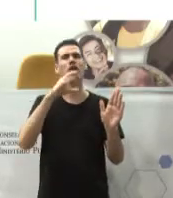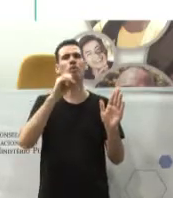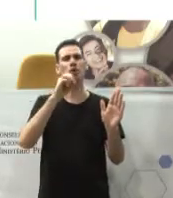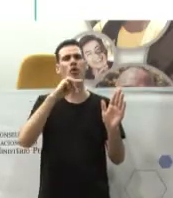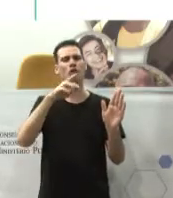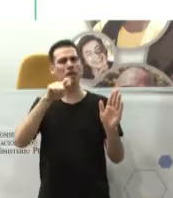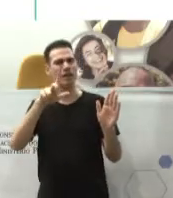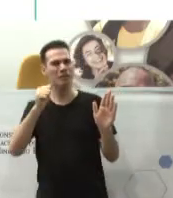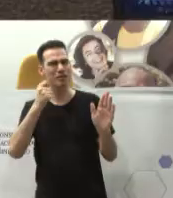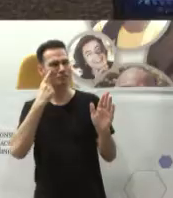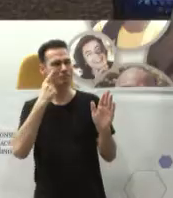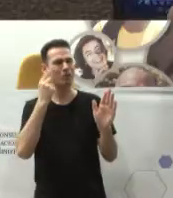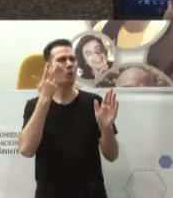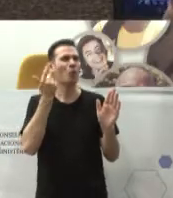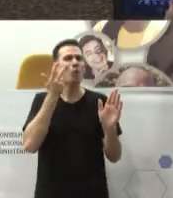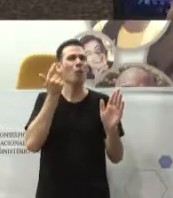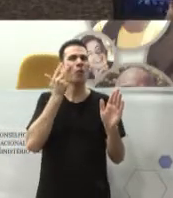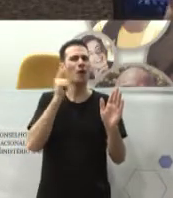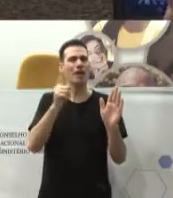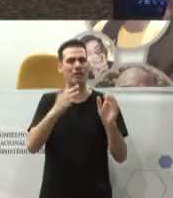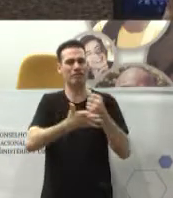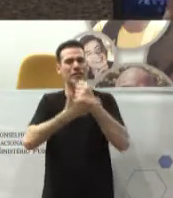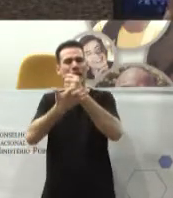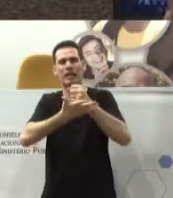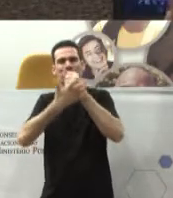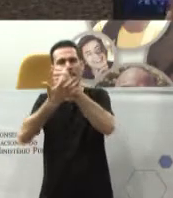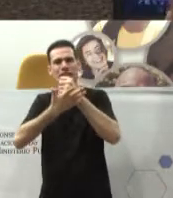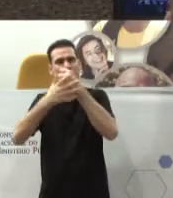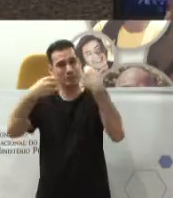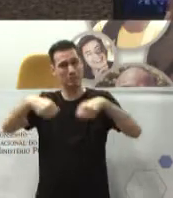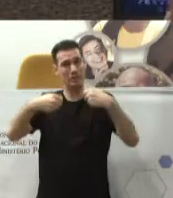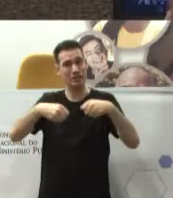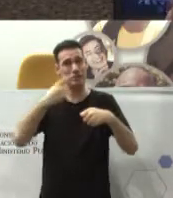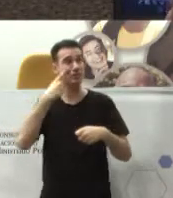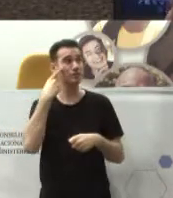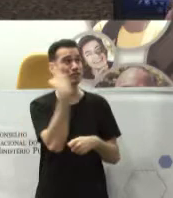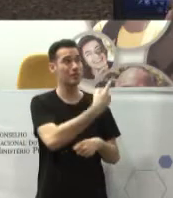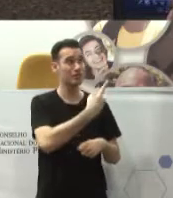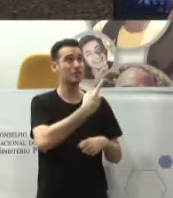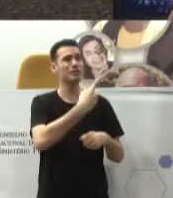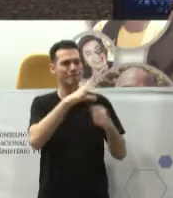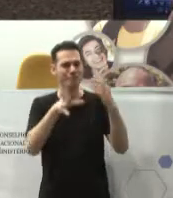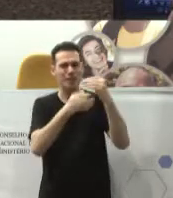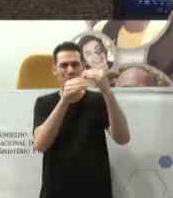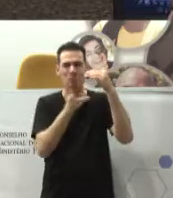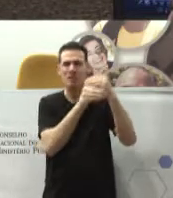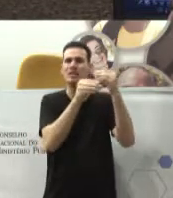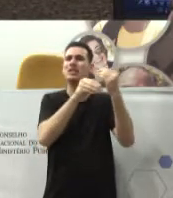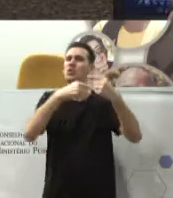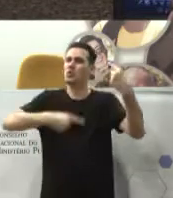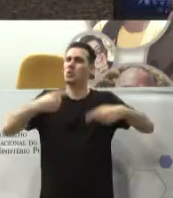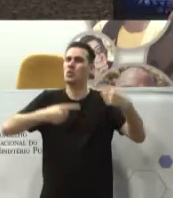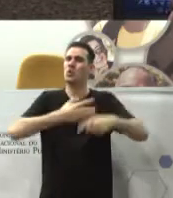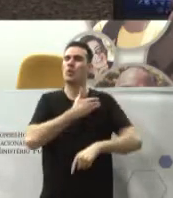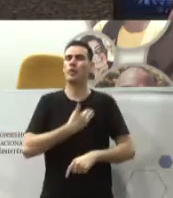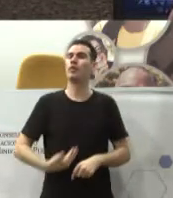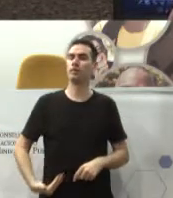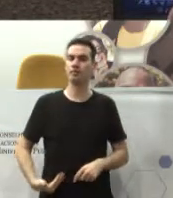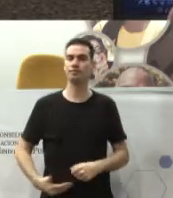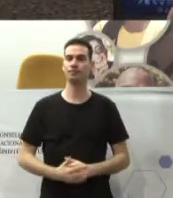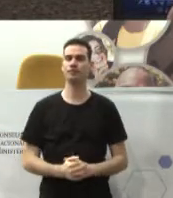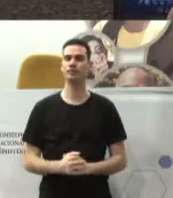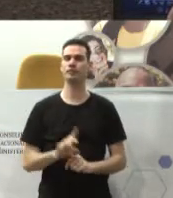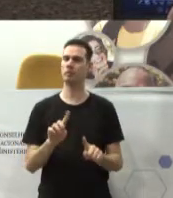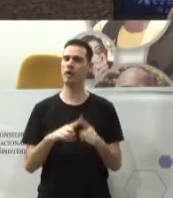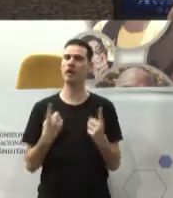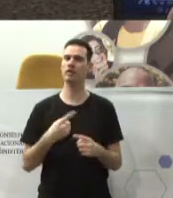nós entendemos que as garantias constitucionais têm natureza programática para a implementação de políticas públicas. Mas não é assim, não,